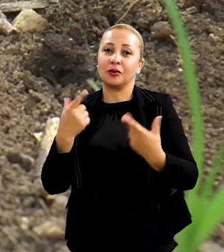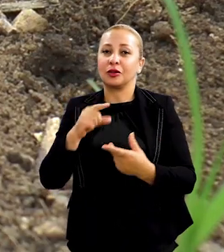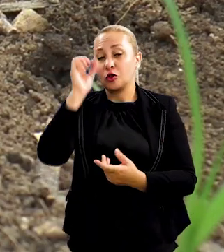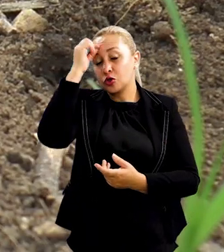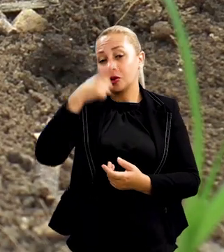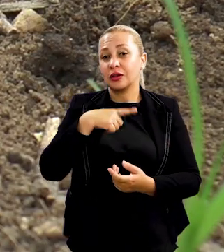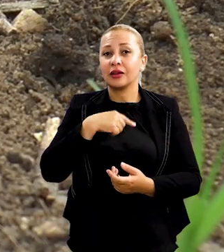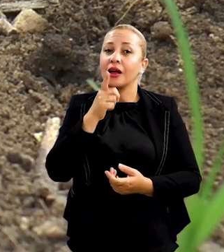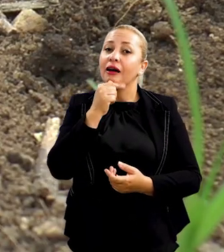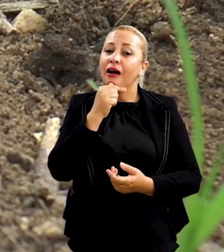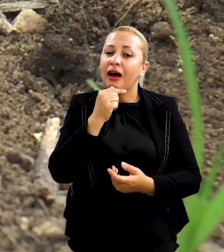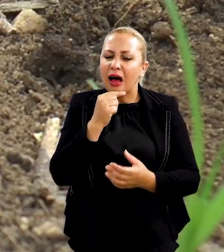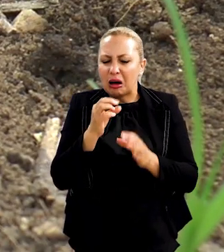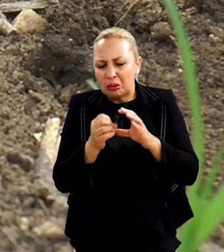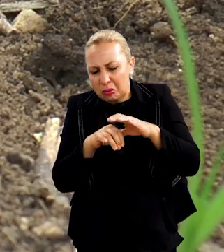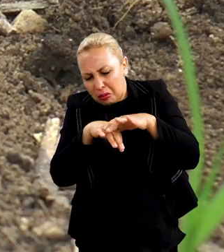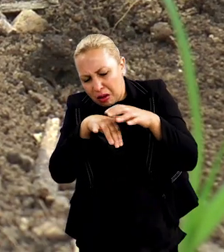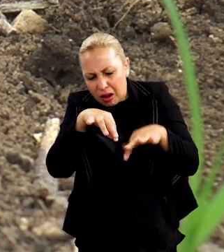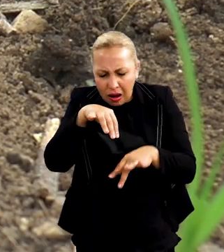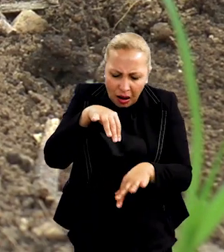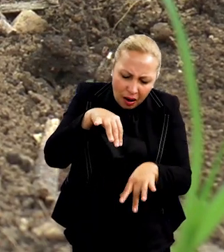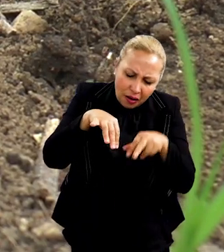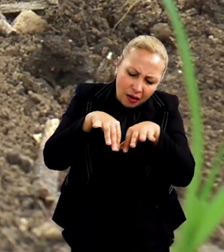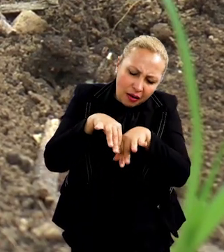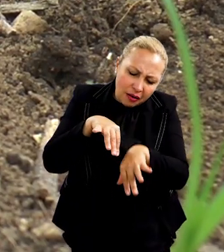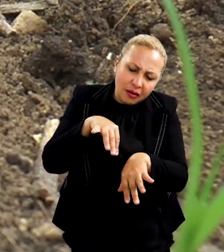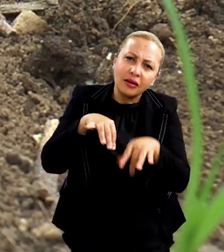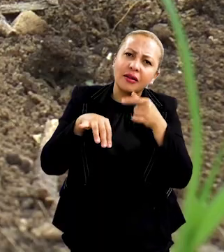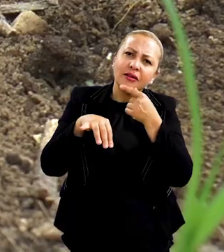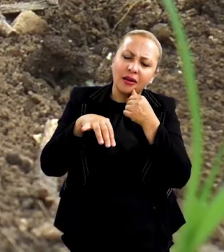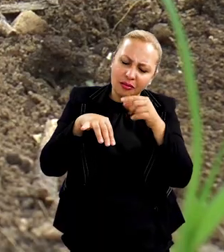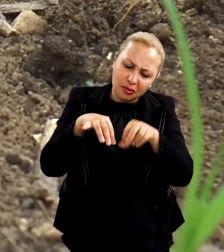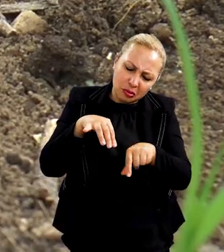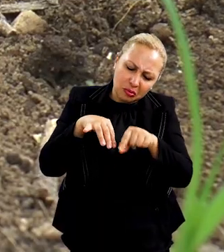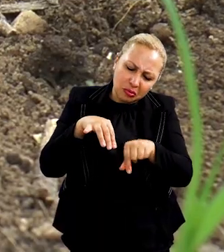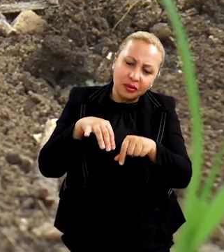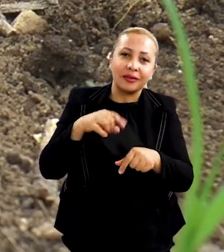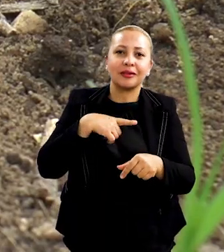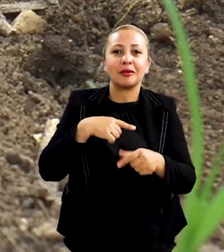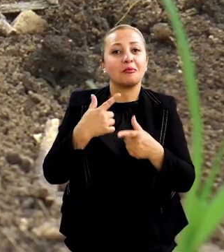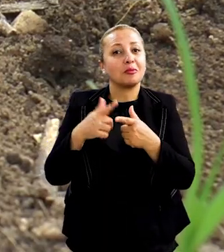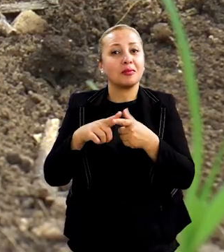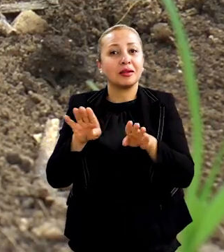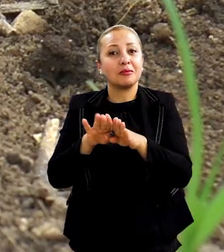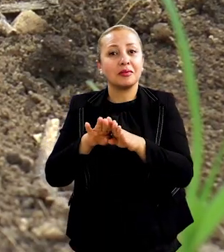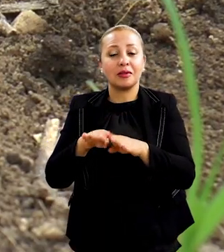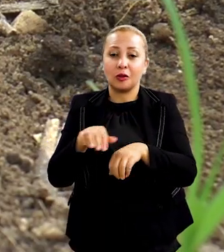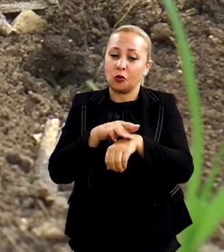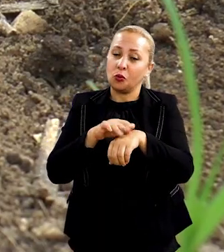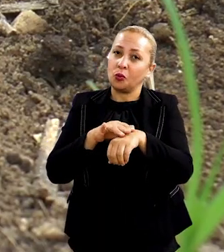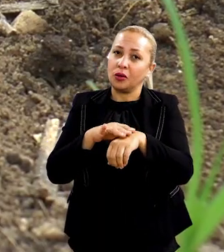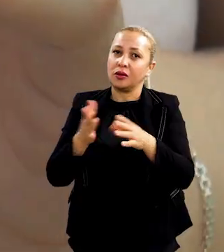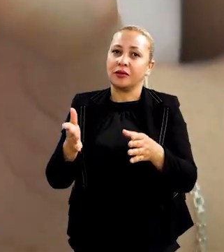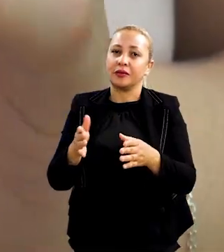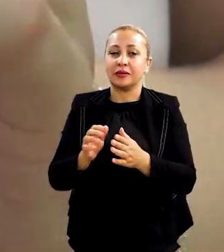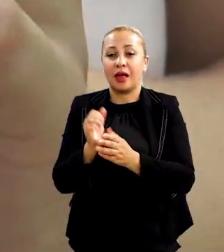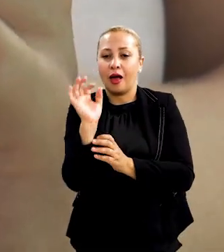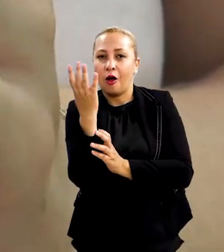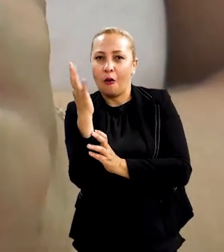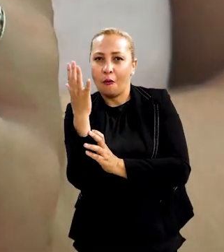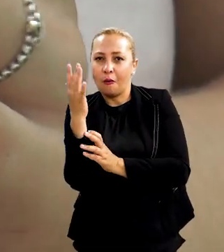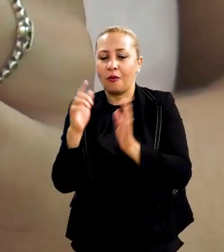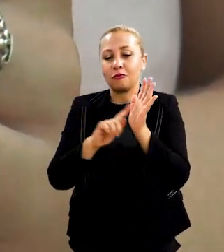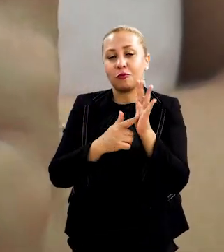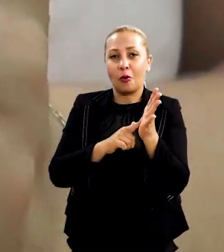só a raiz, eu não molho a folha, eu tenho menos problema com mancha foliar, também com as doenças foliares. São